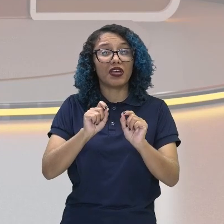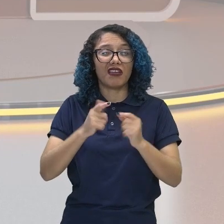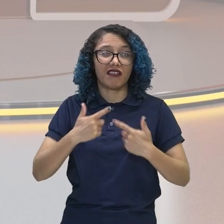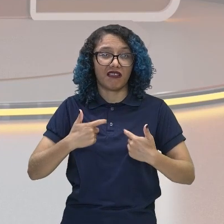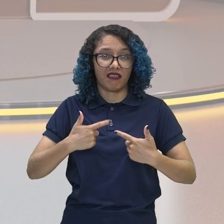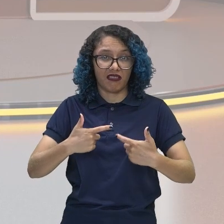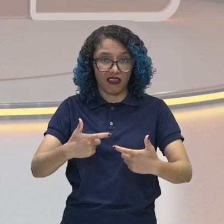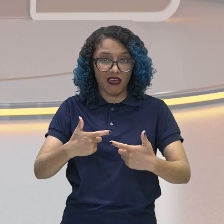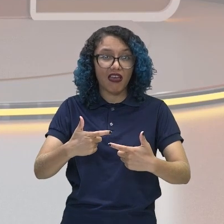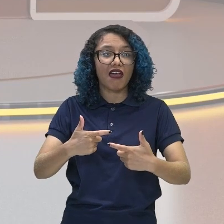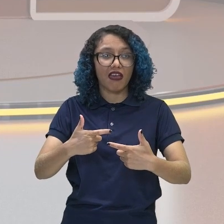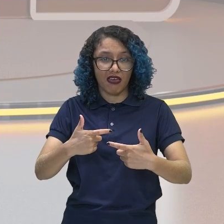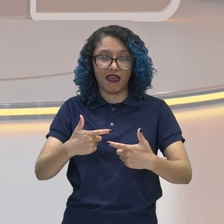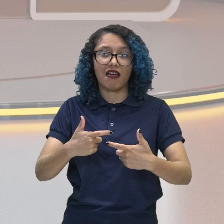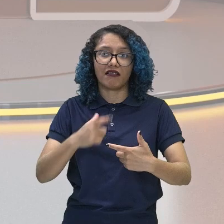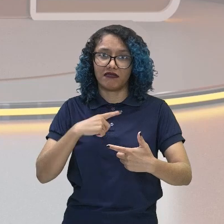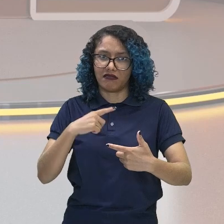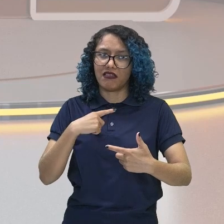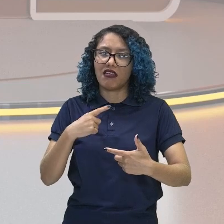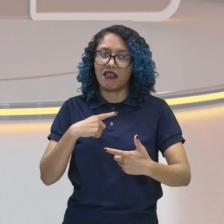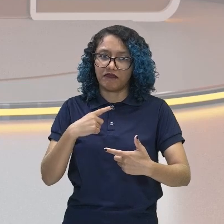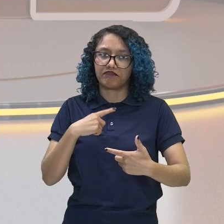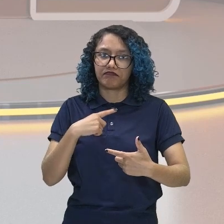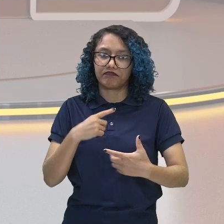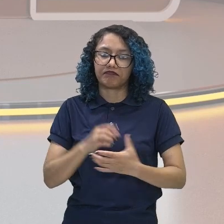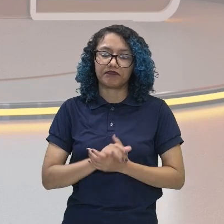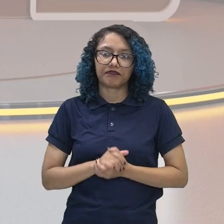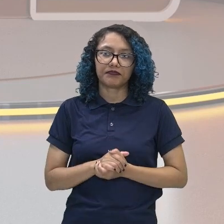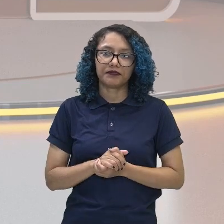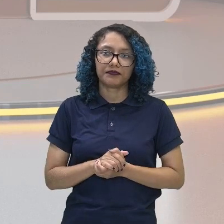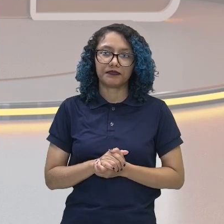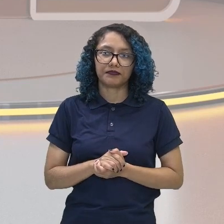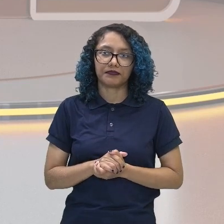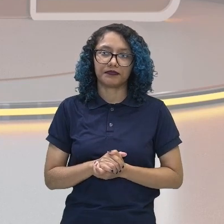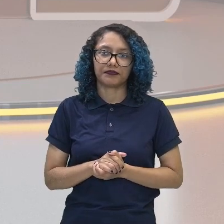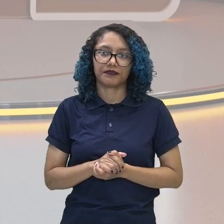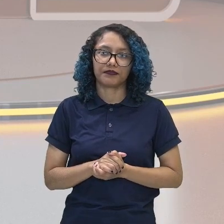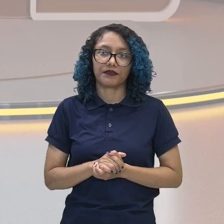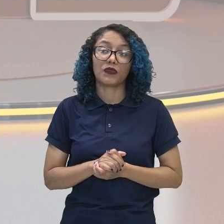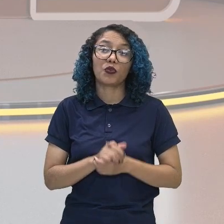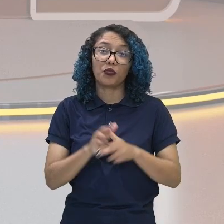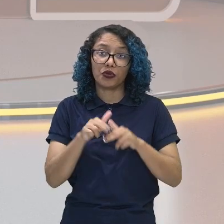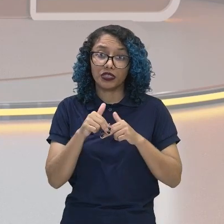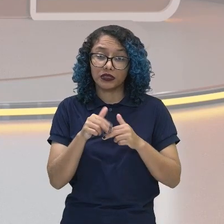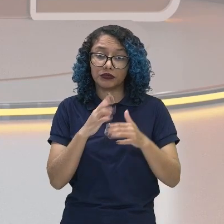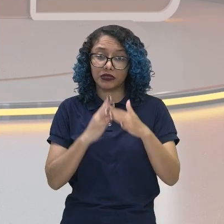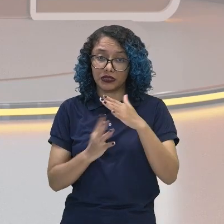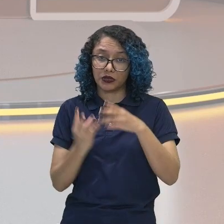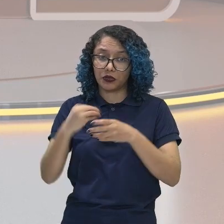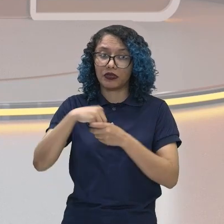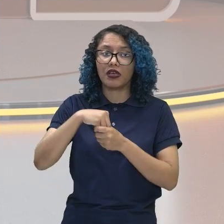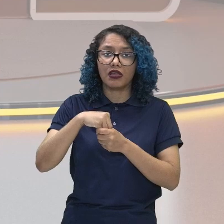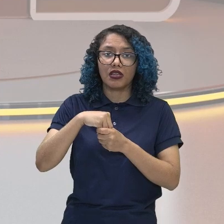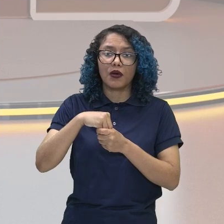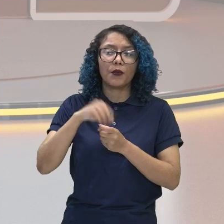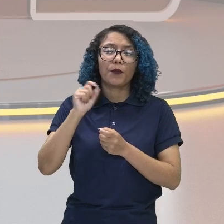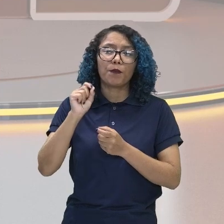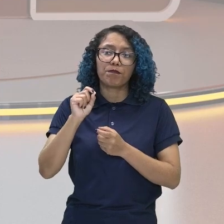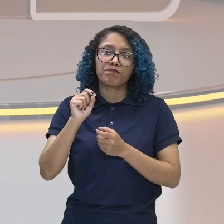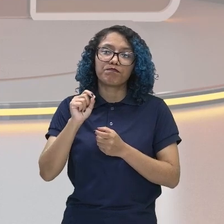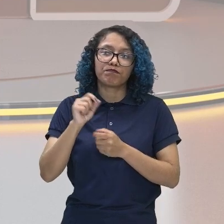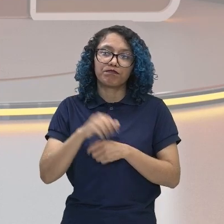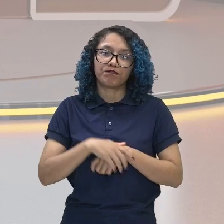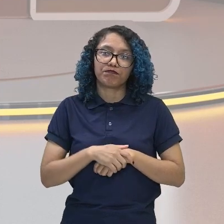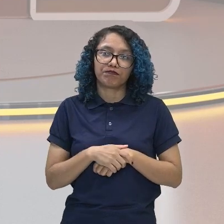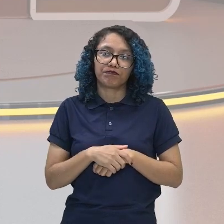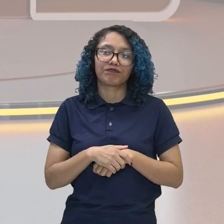civil, conflitos armados ali, tá? Então, essa migração interna, ela acaba ali tendo uma maior